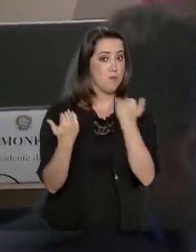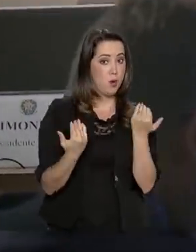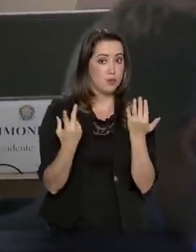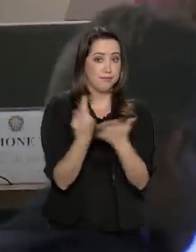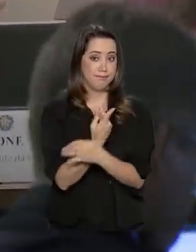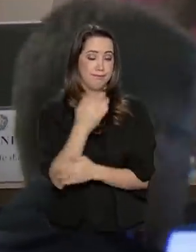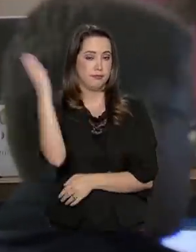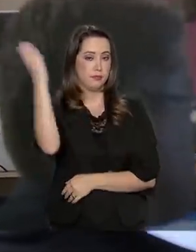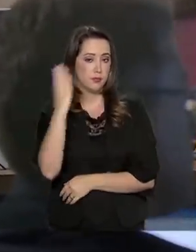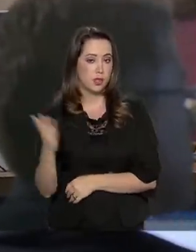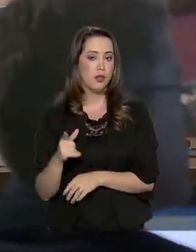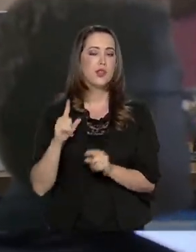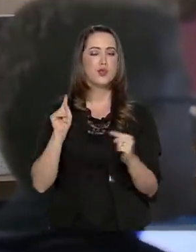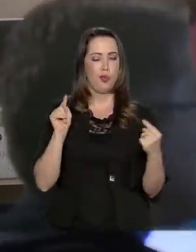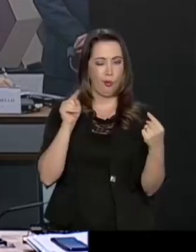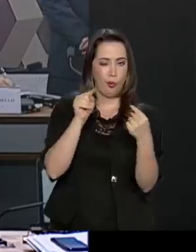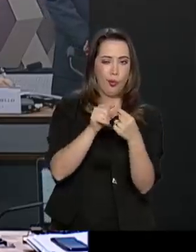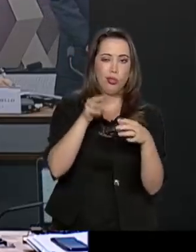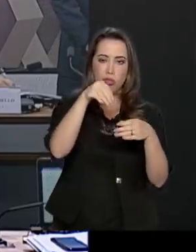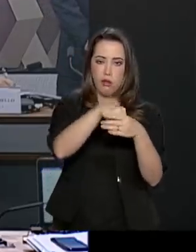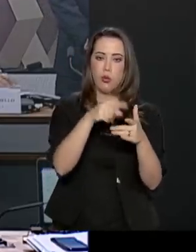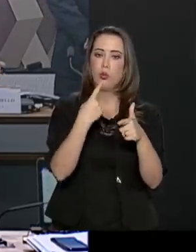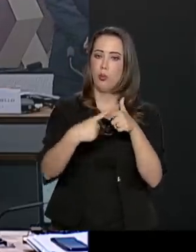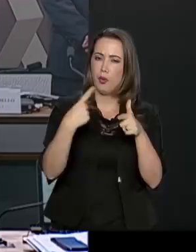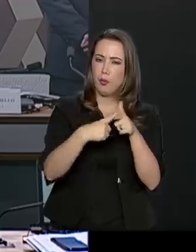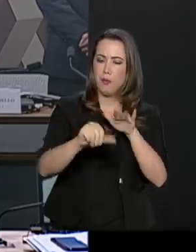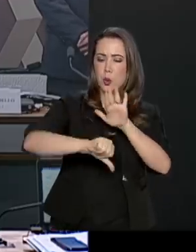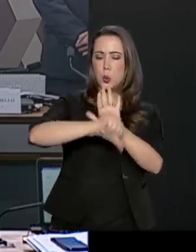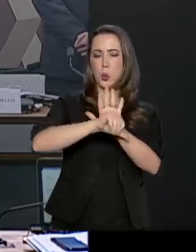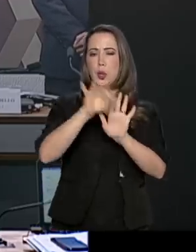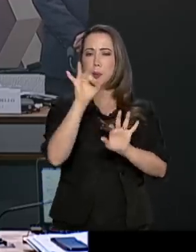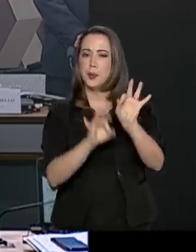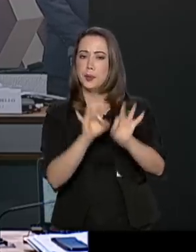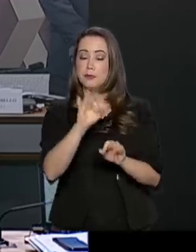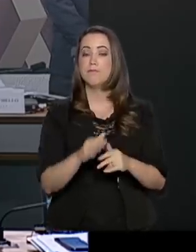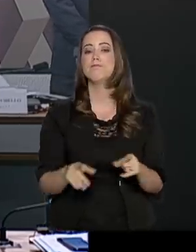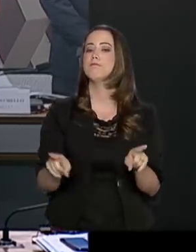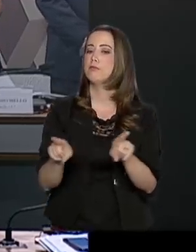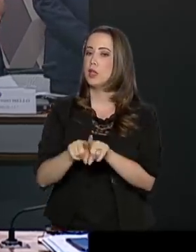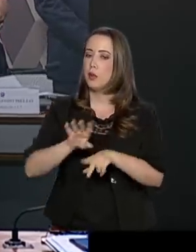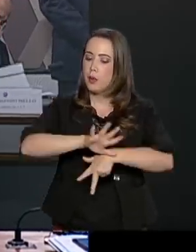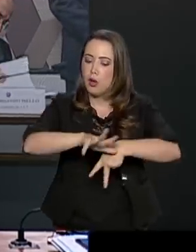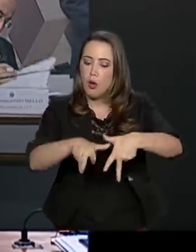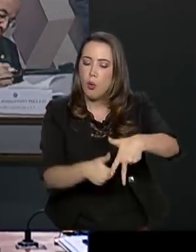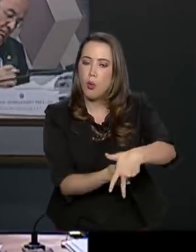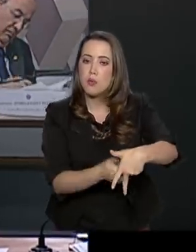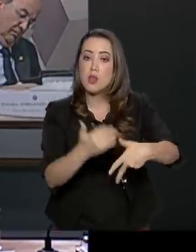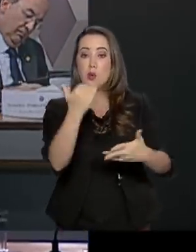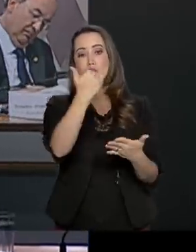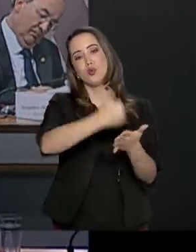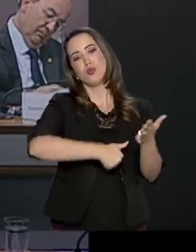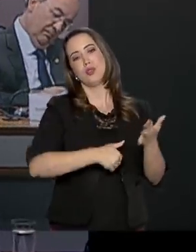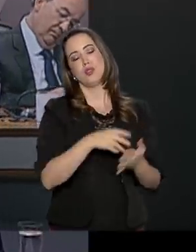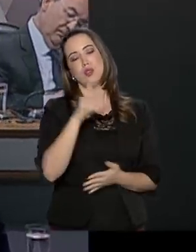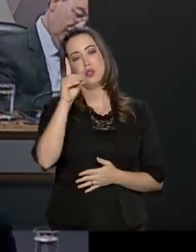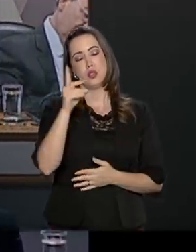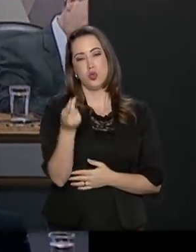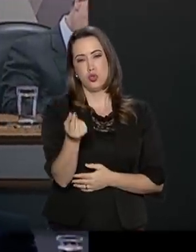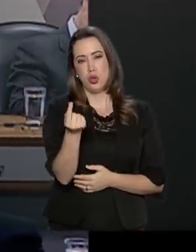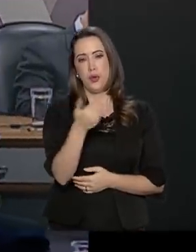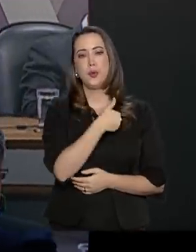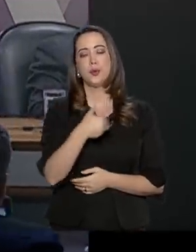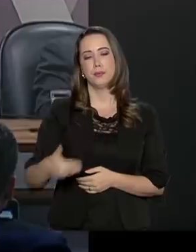estão relacionadas ao crime organizado e que a corrupção retira a capacidade do Estado de combater esse tipo